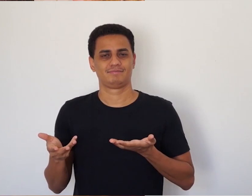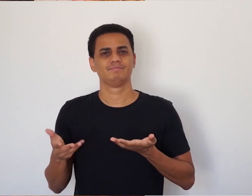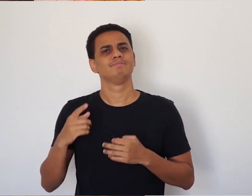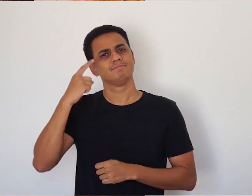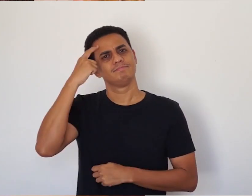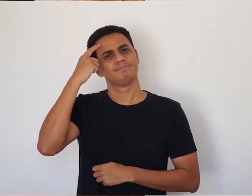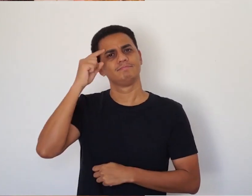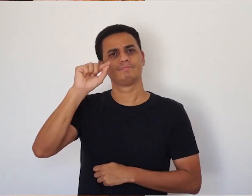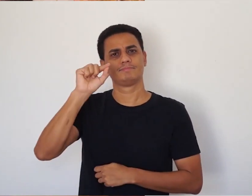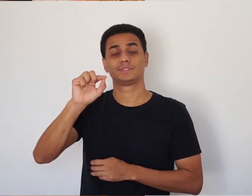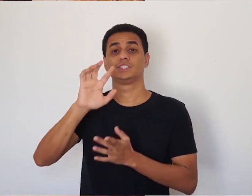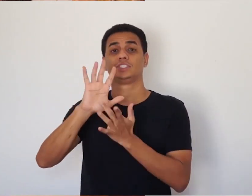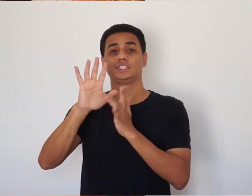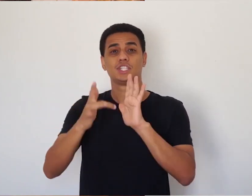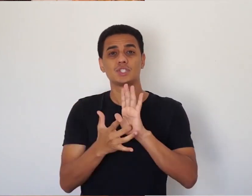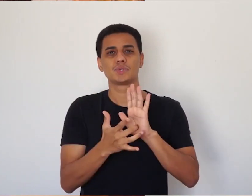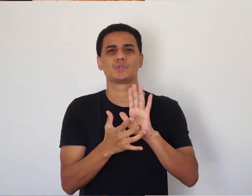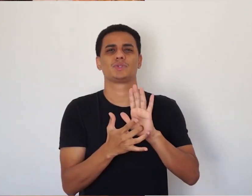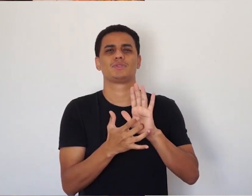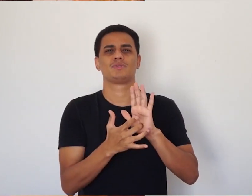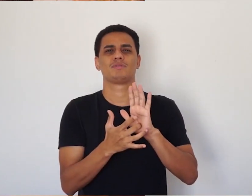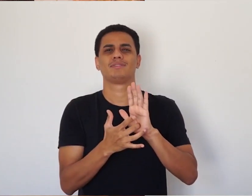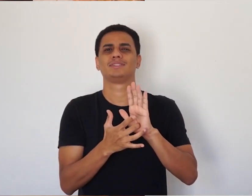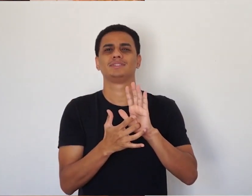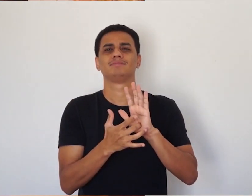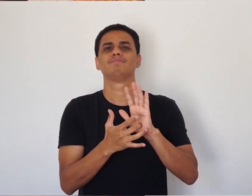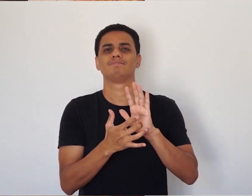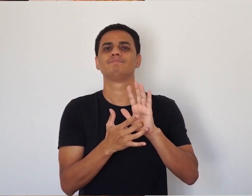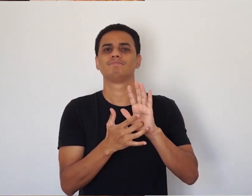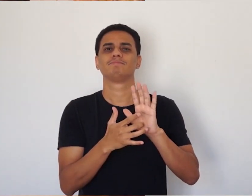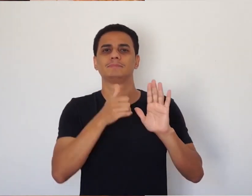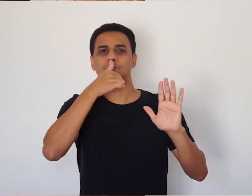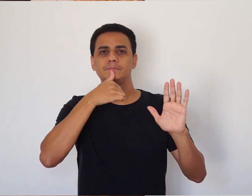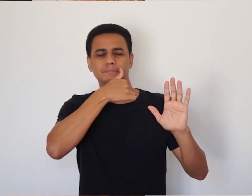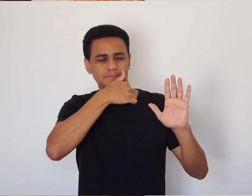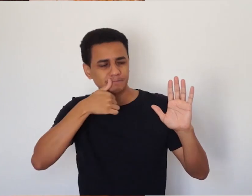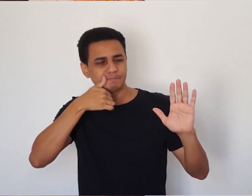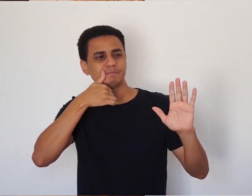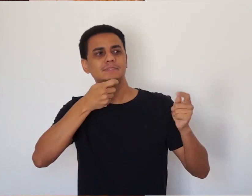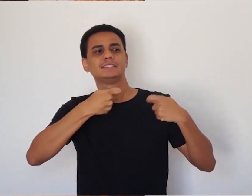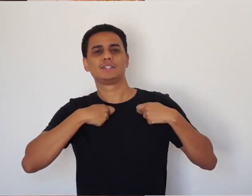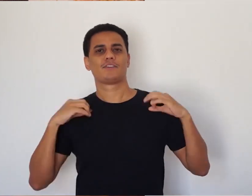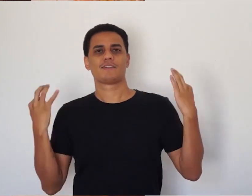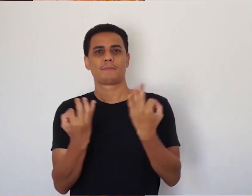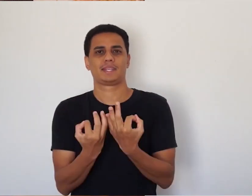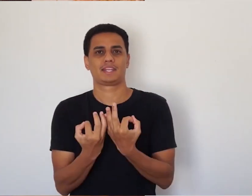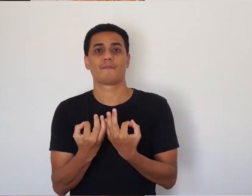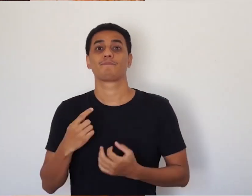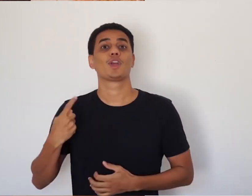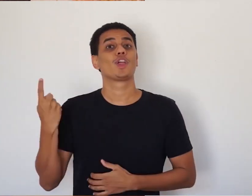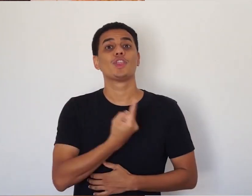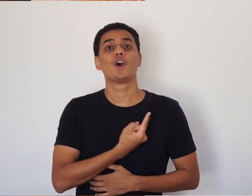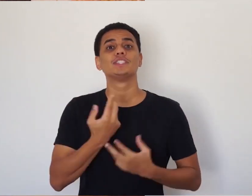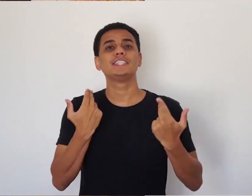Pensar que o sacrifício de Jesus nos faz uma grande família. Não